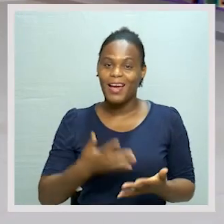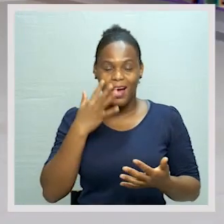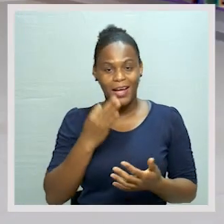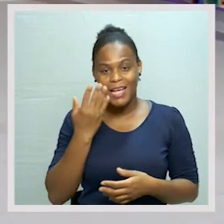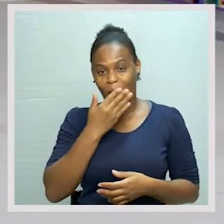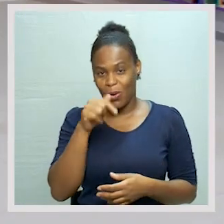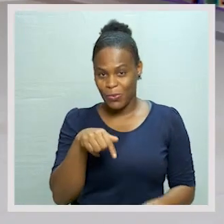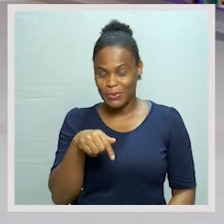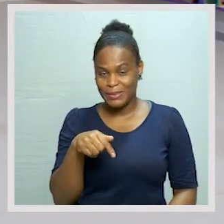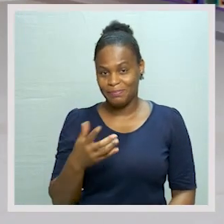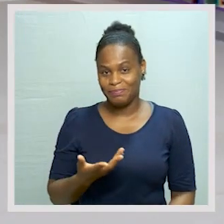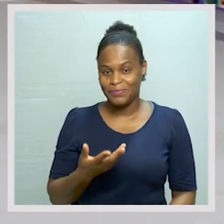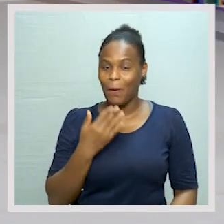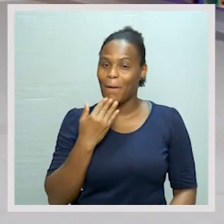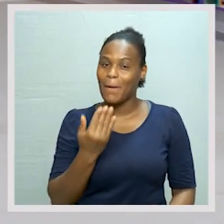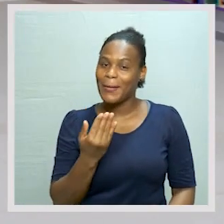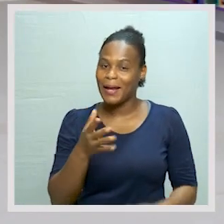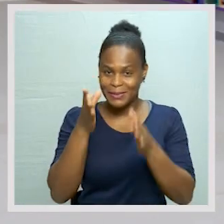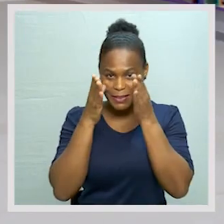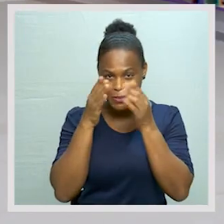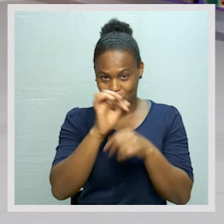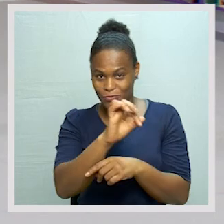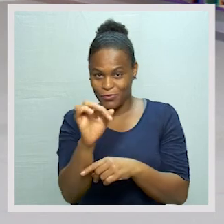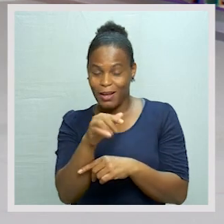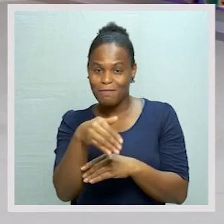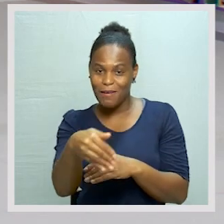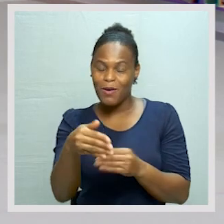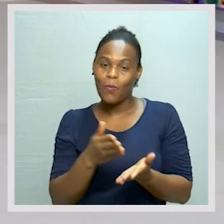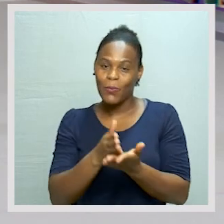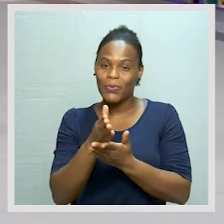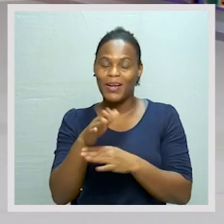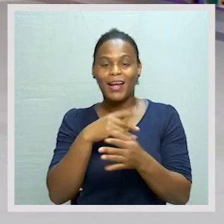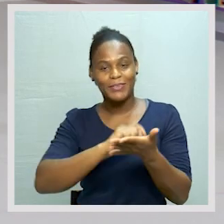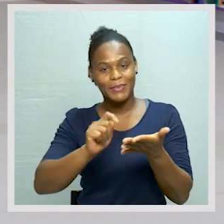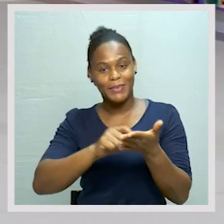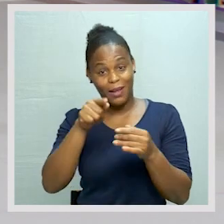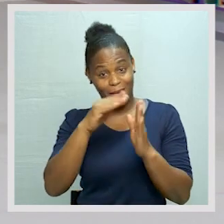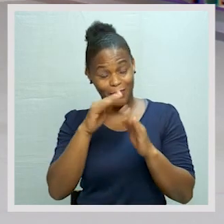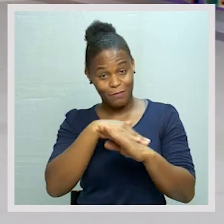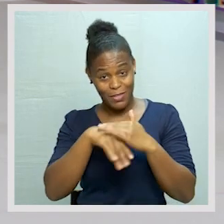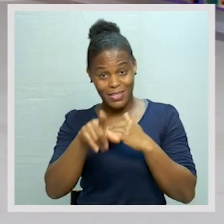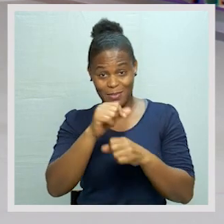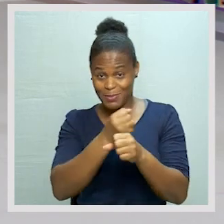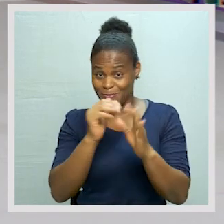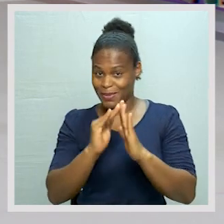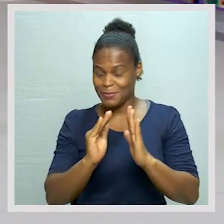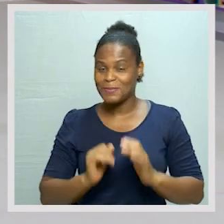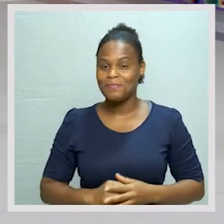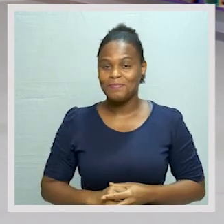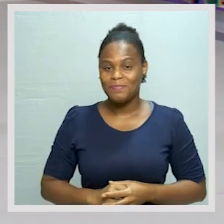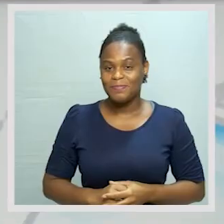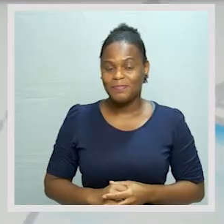Foi assim a nossa aula de hoje. Muito obrigada pela vossa atenção. Vocês vão continuar a fazer os exercícios, a fazer os trabalhos de